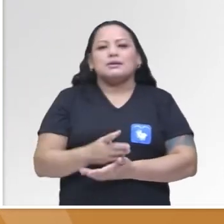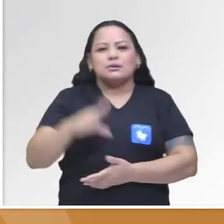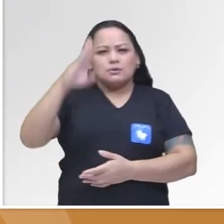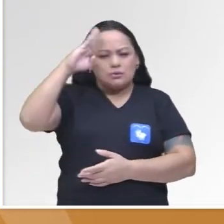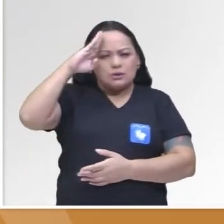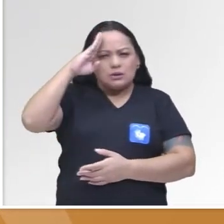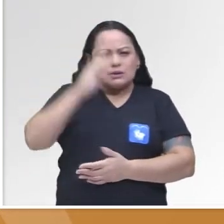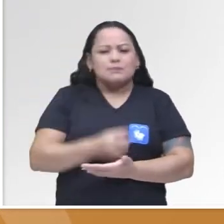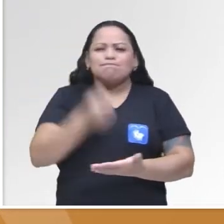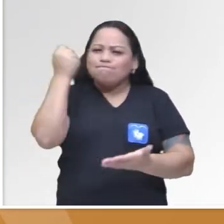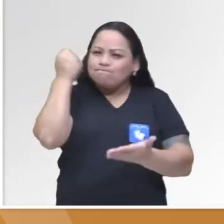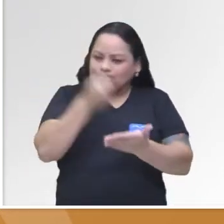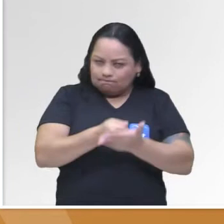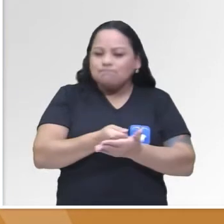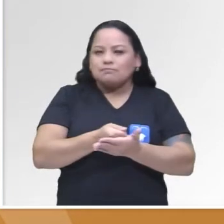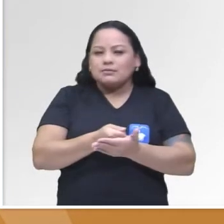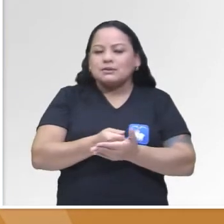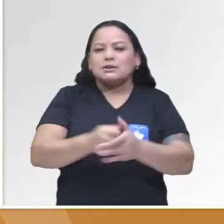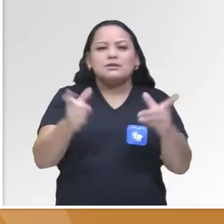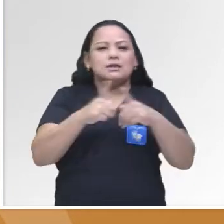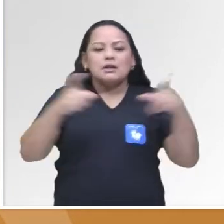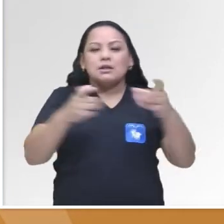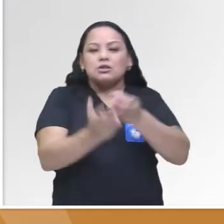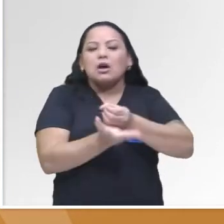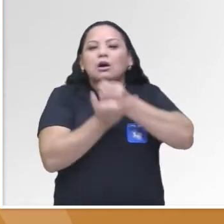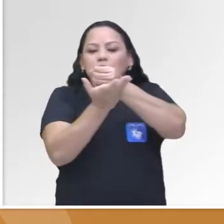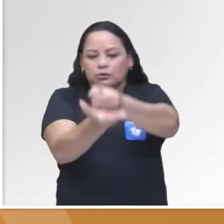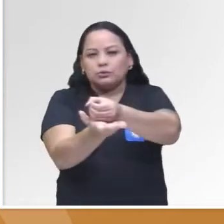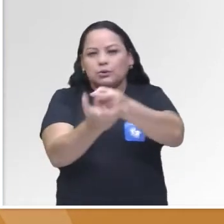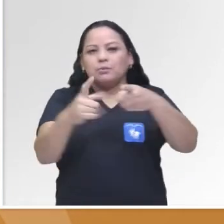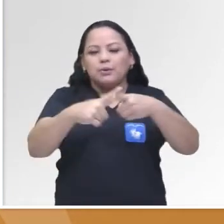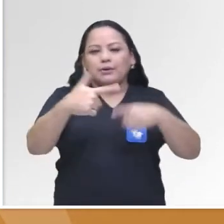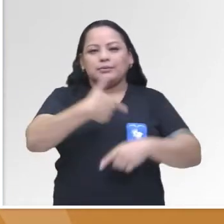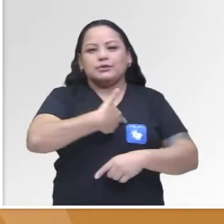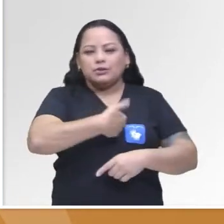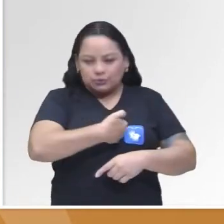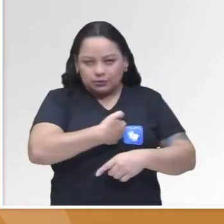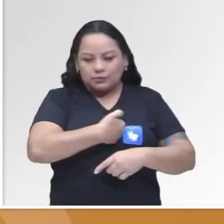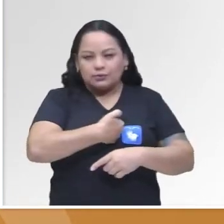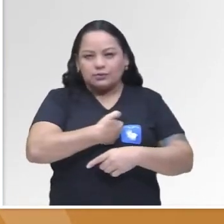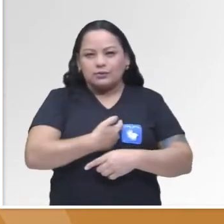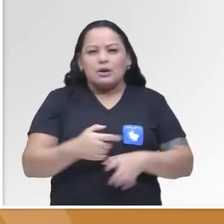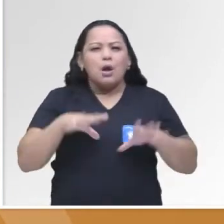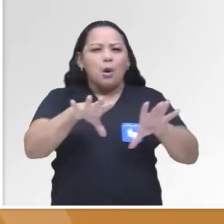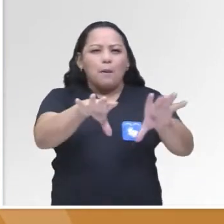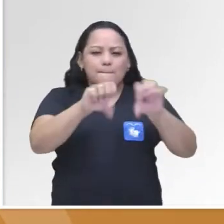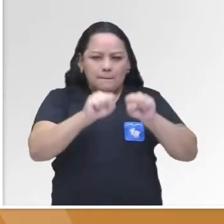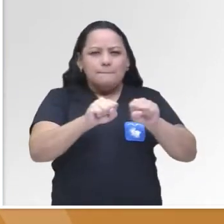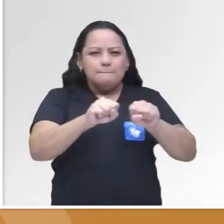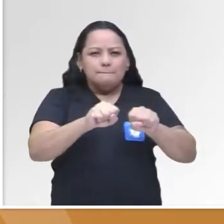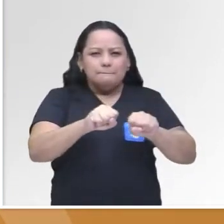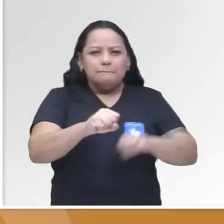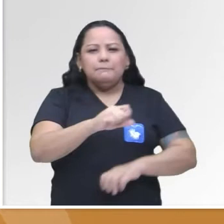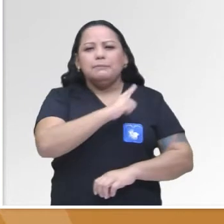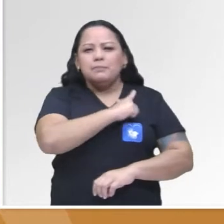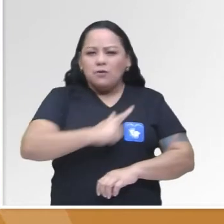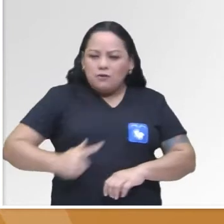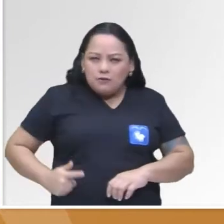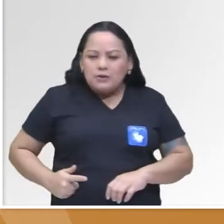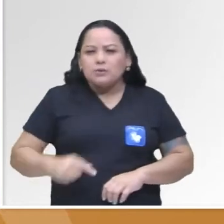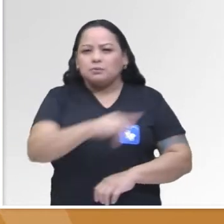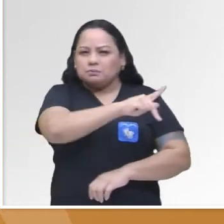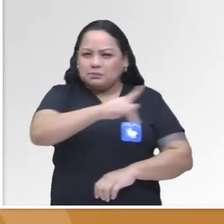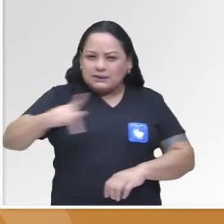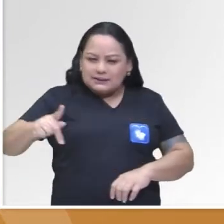Armadas, garantiram grande apoio para que Getúlio Vargas tomasse o poder e, de fato, fosse colocado no cargo